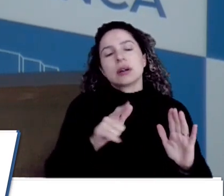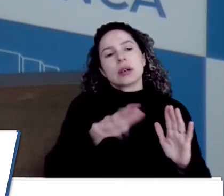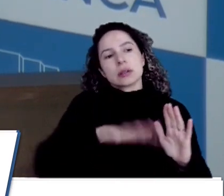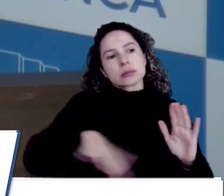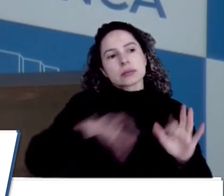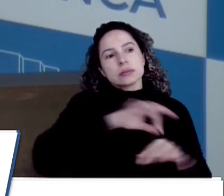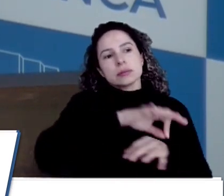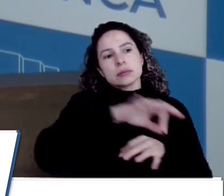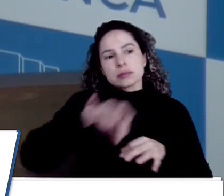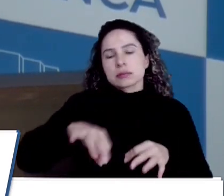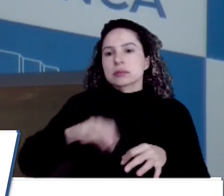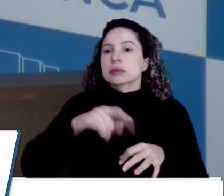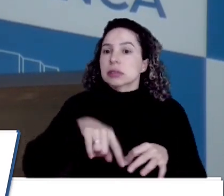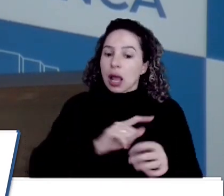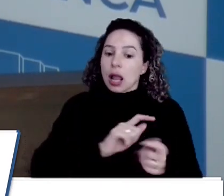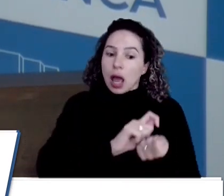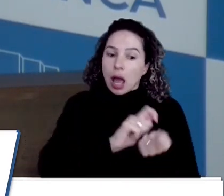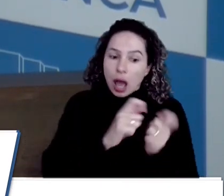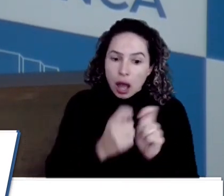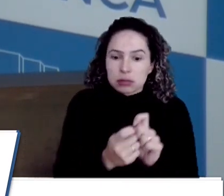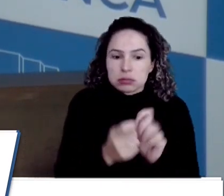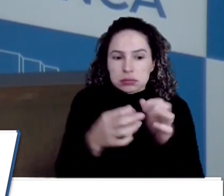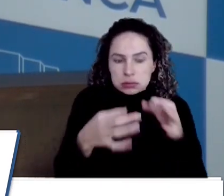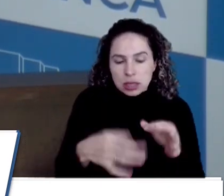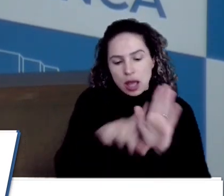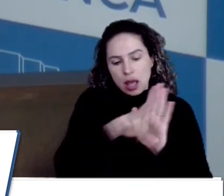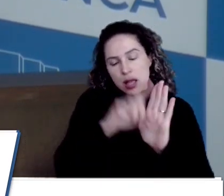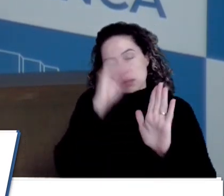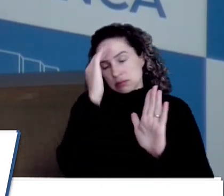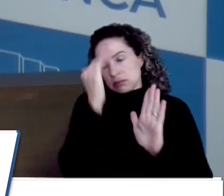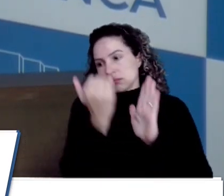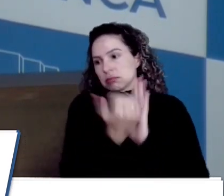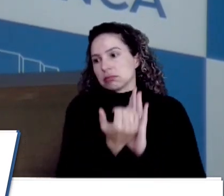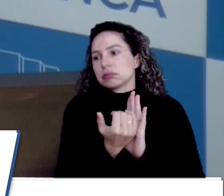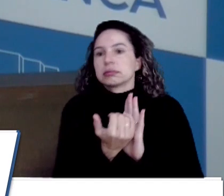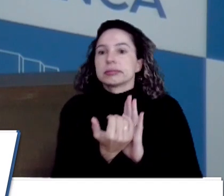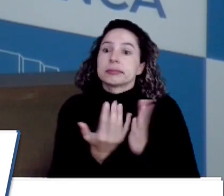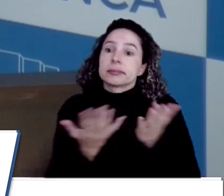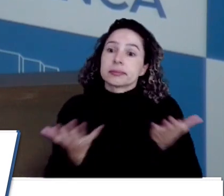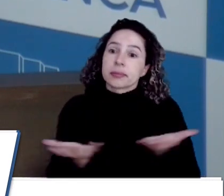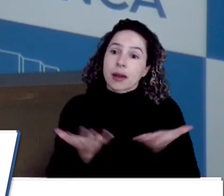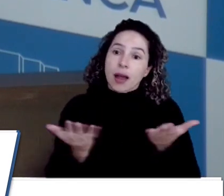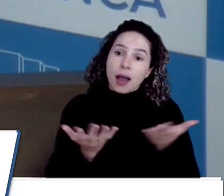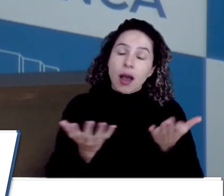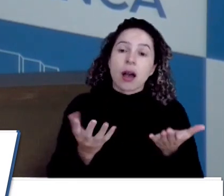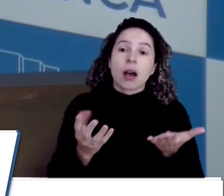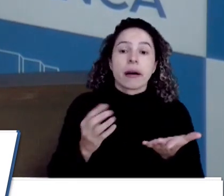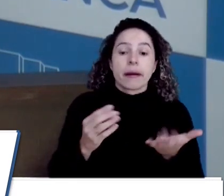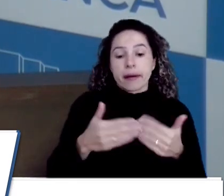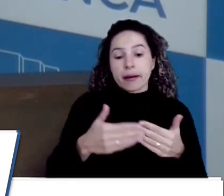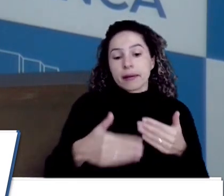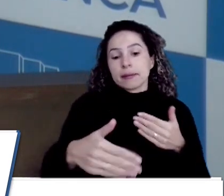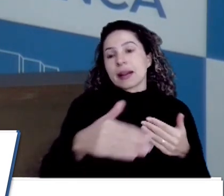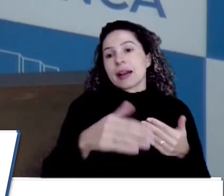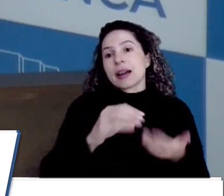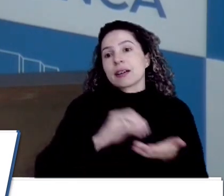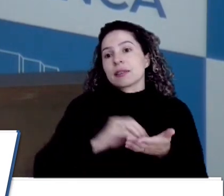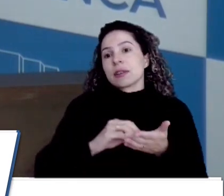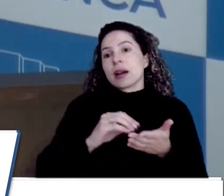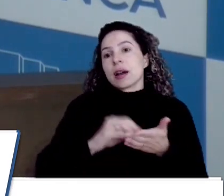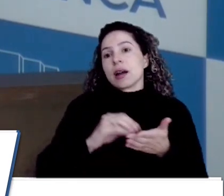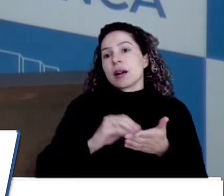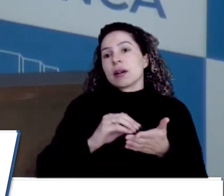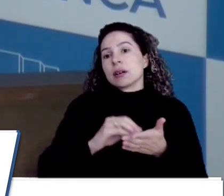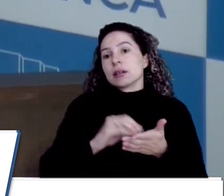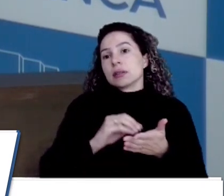eles estão adequados perante a lei, então está acabando de vencer esse embroma